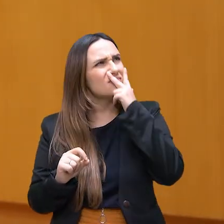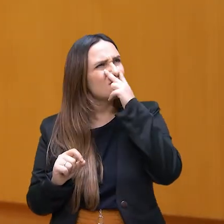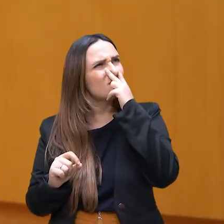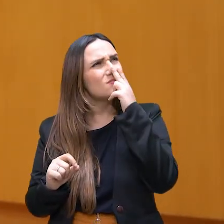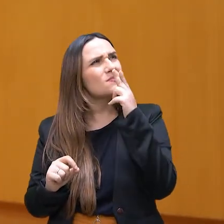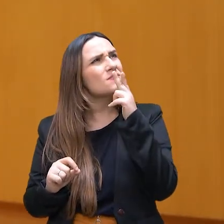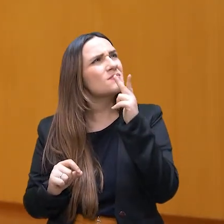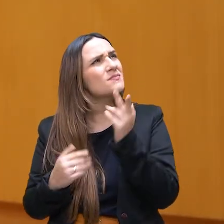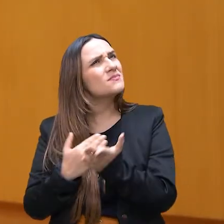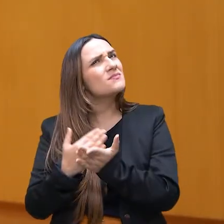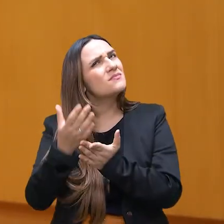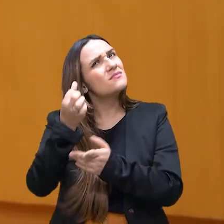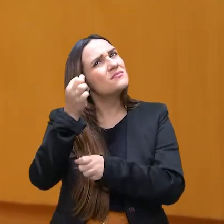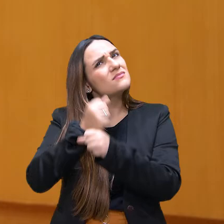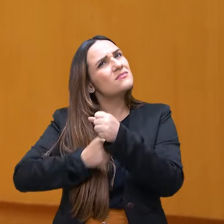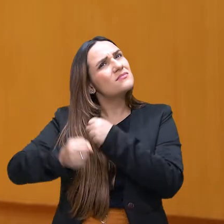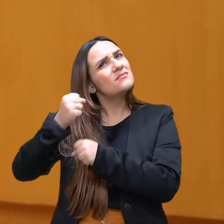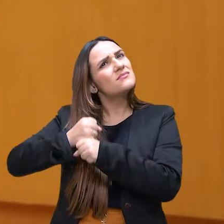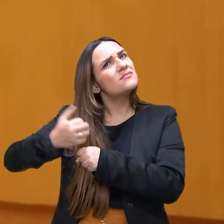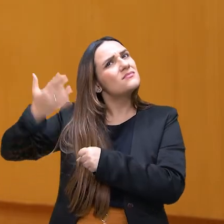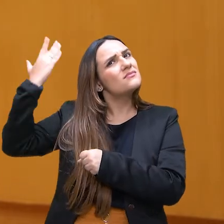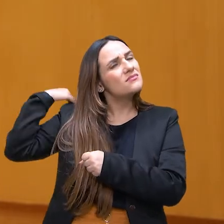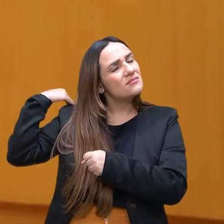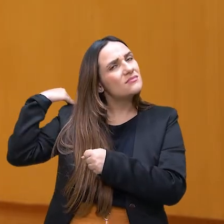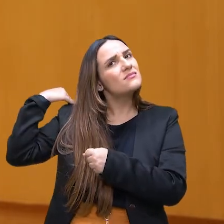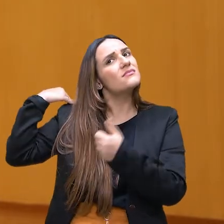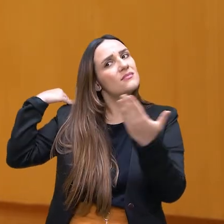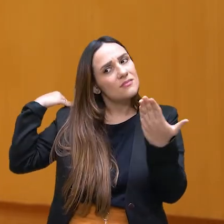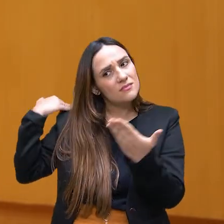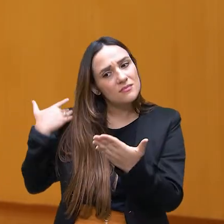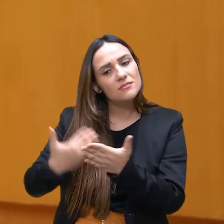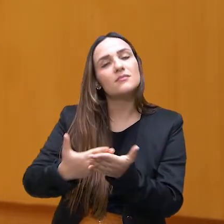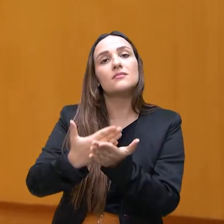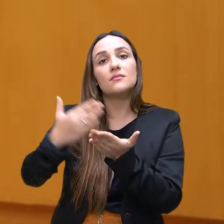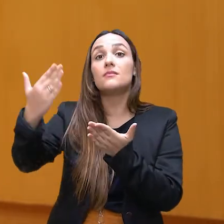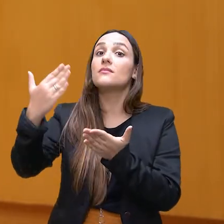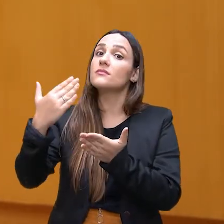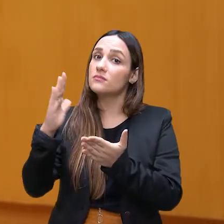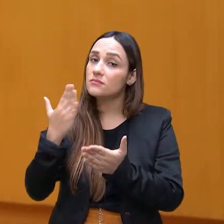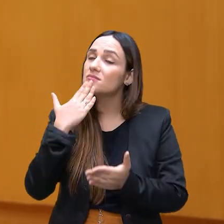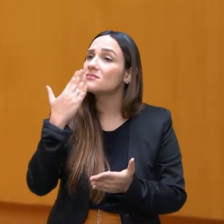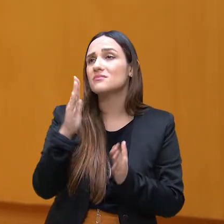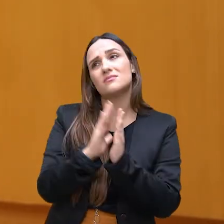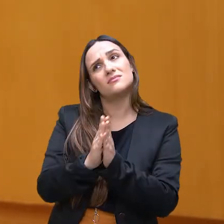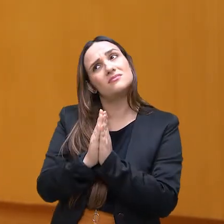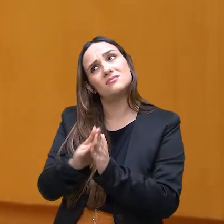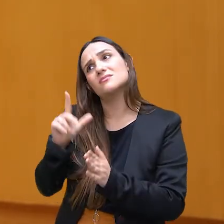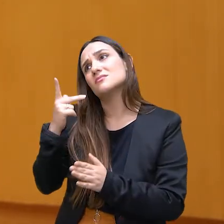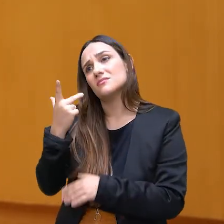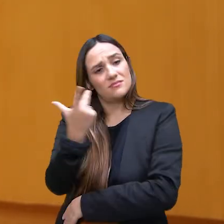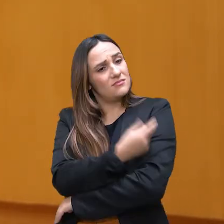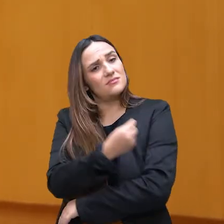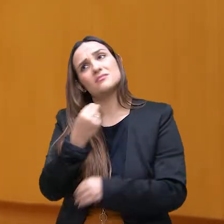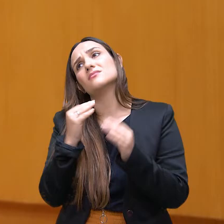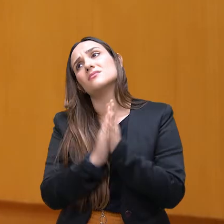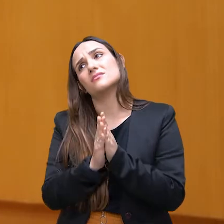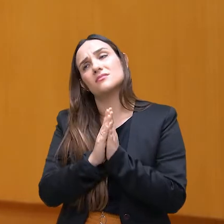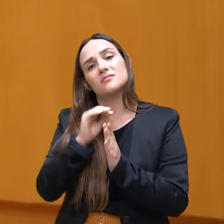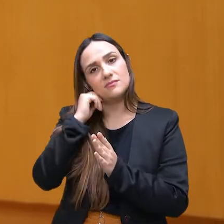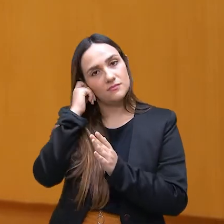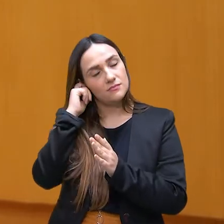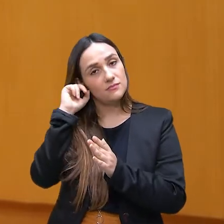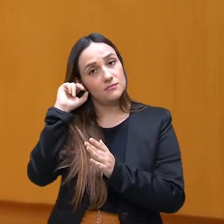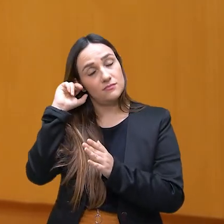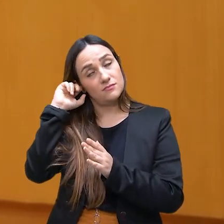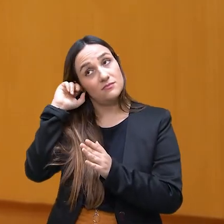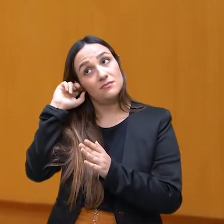desde, não sei, acho que 6 anos isso, mas agora foi implantado, de fornecer esse medicamento, porque estava sendo